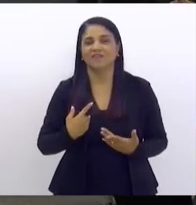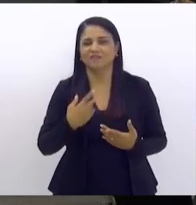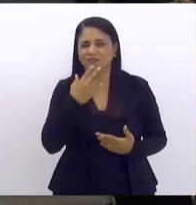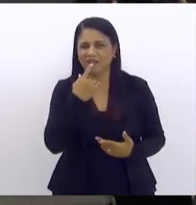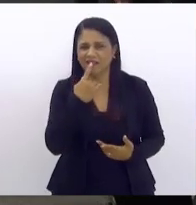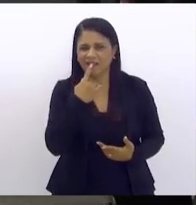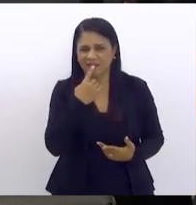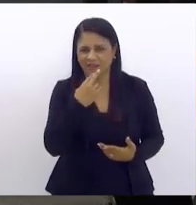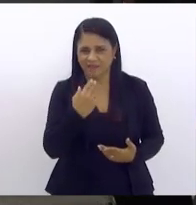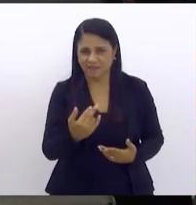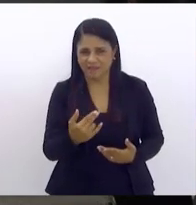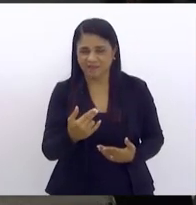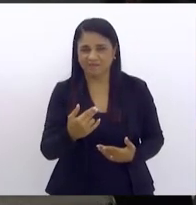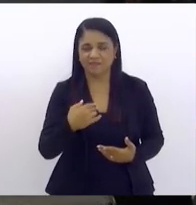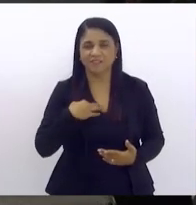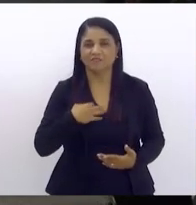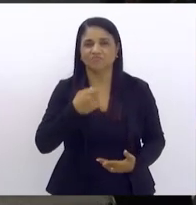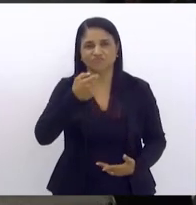Não.